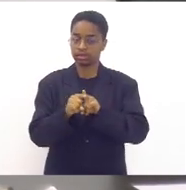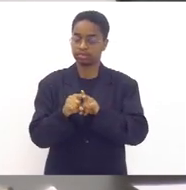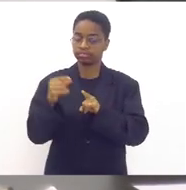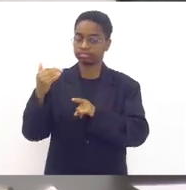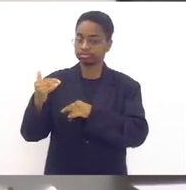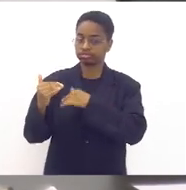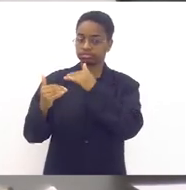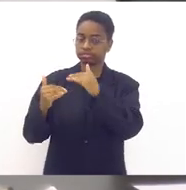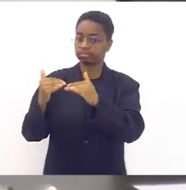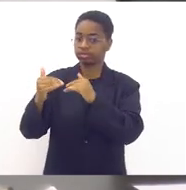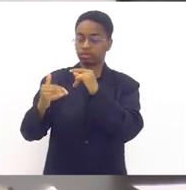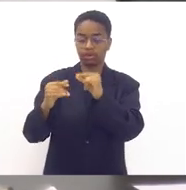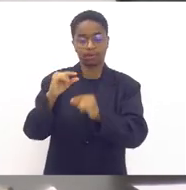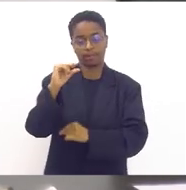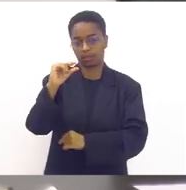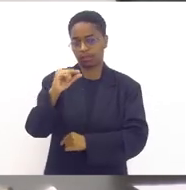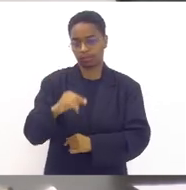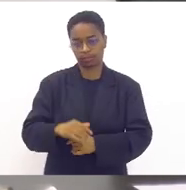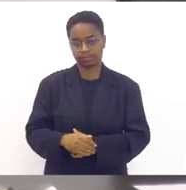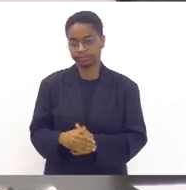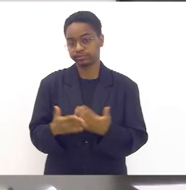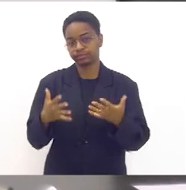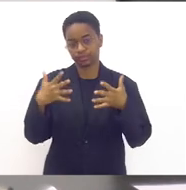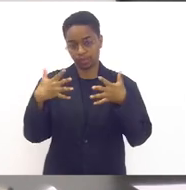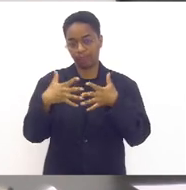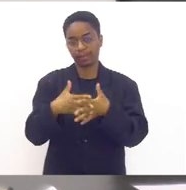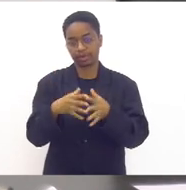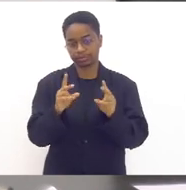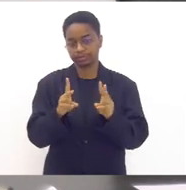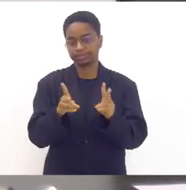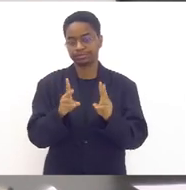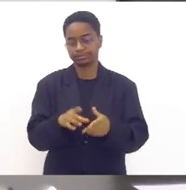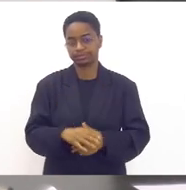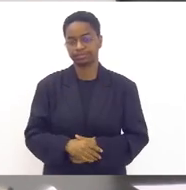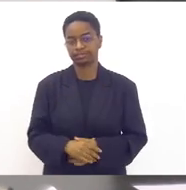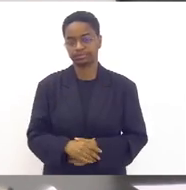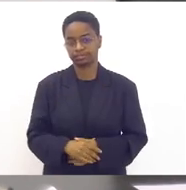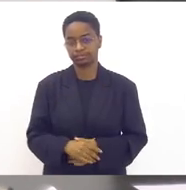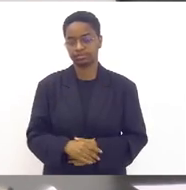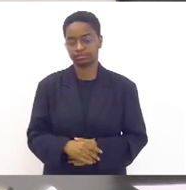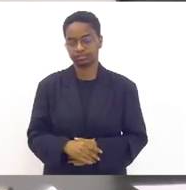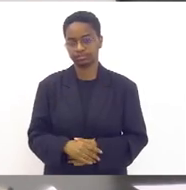de pessoal. Então, é muito complexo. Segue em frente, secretário.